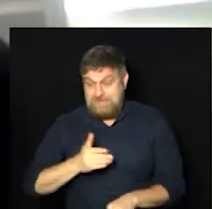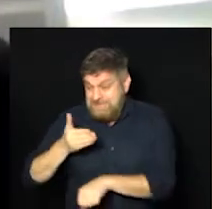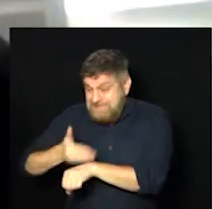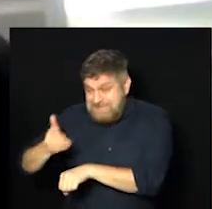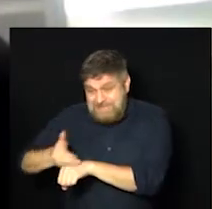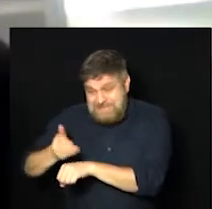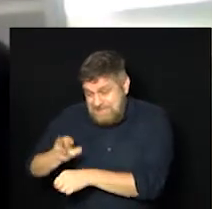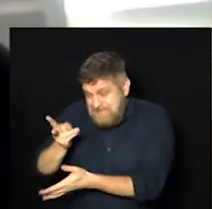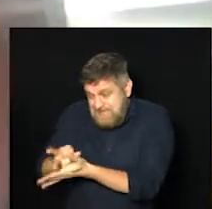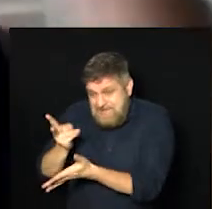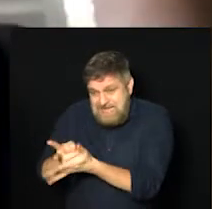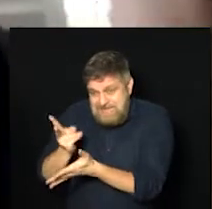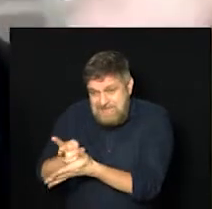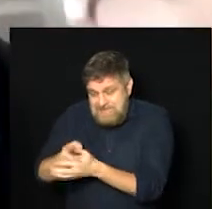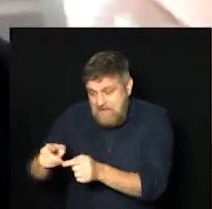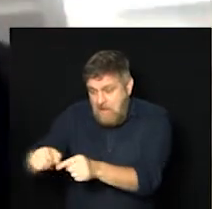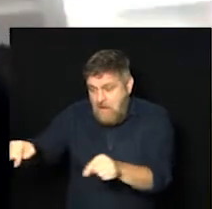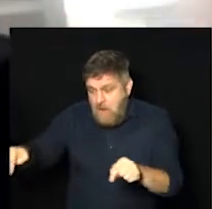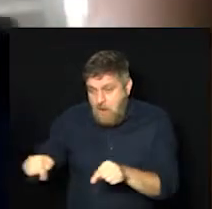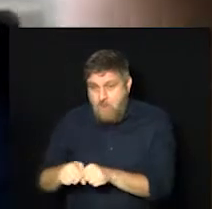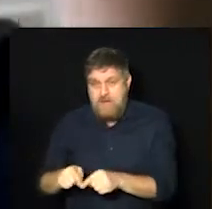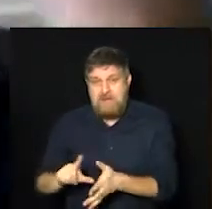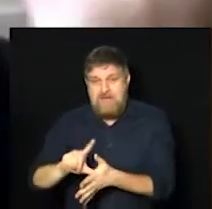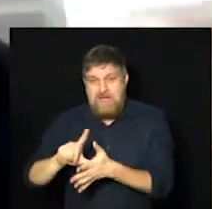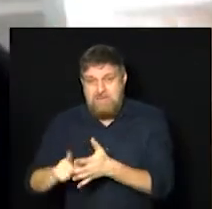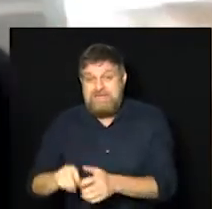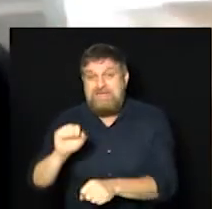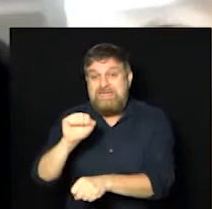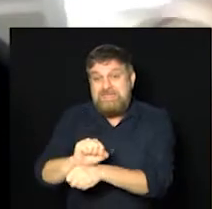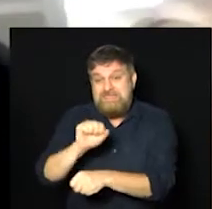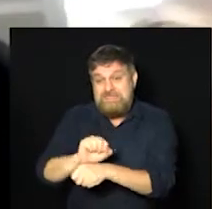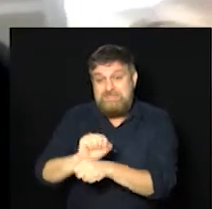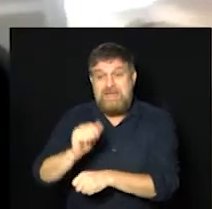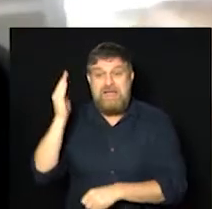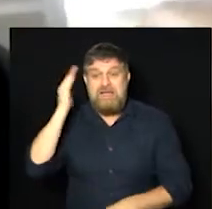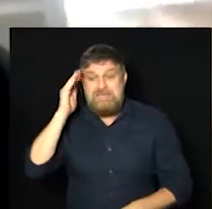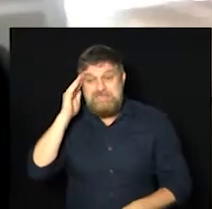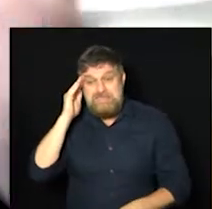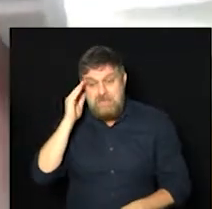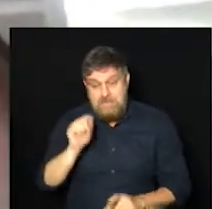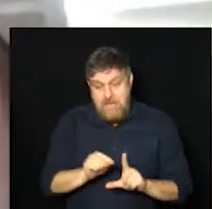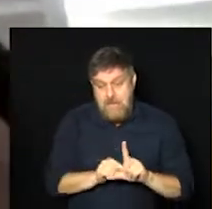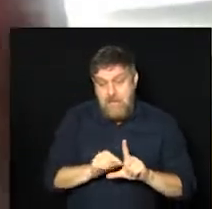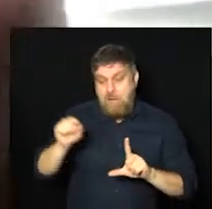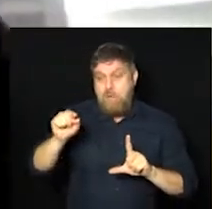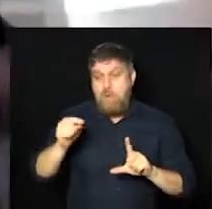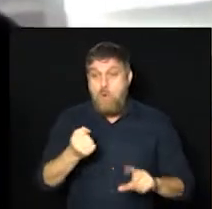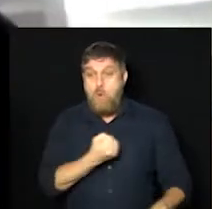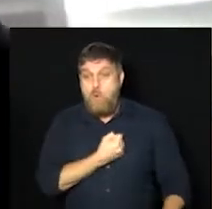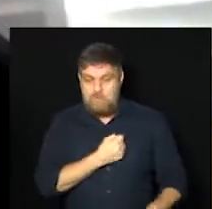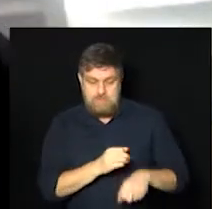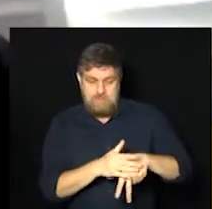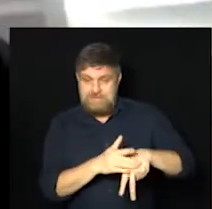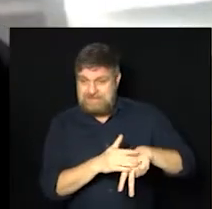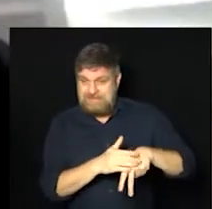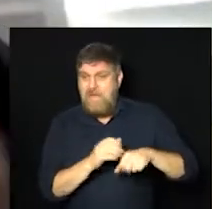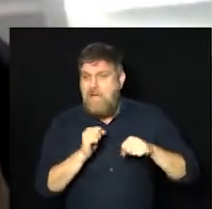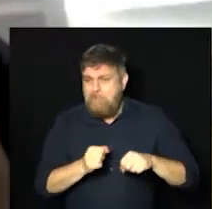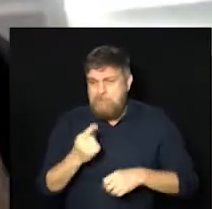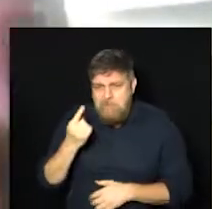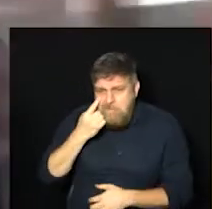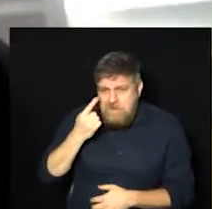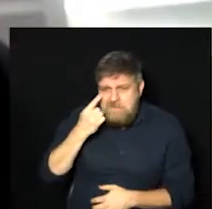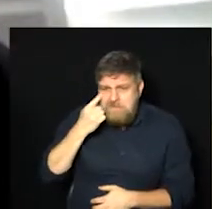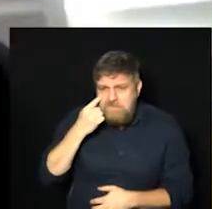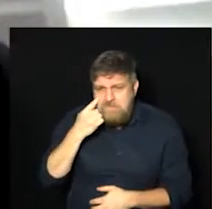Só terão na virada do mês, dependendo da taxa de contaminação do município. E você pode ir lá e acompanhar isso. Só que não